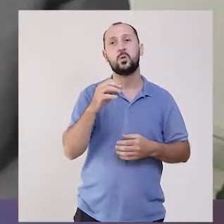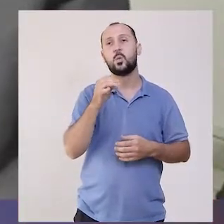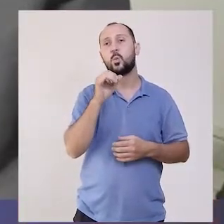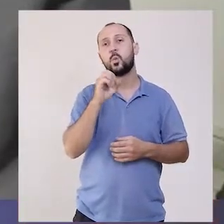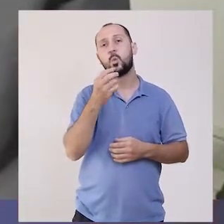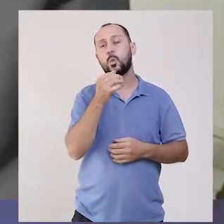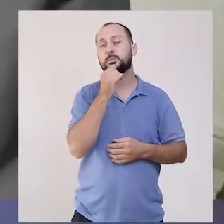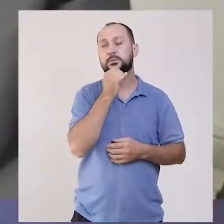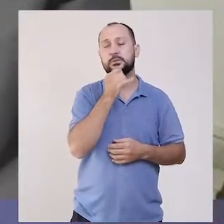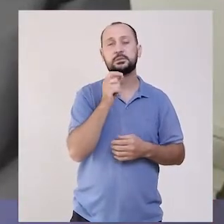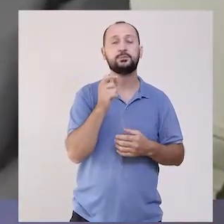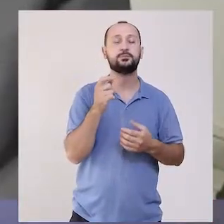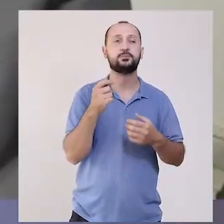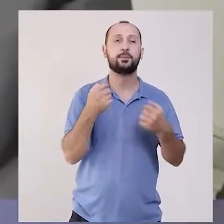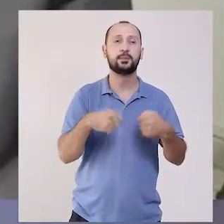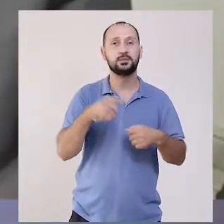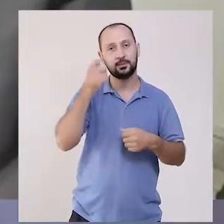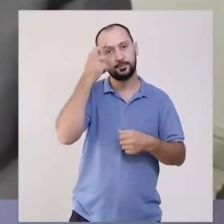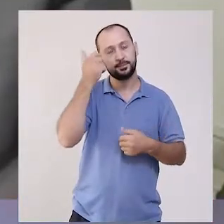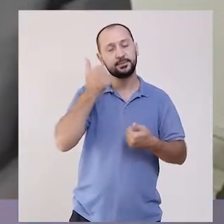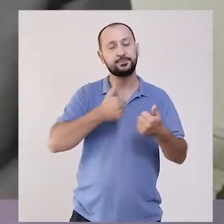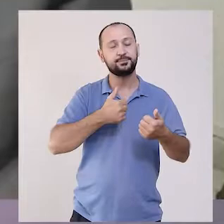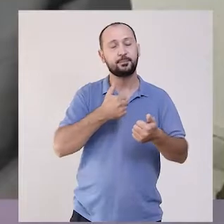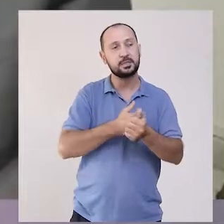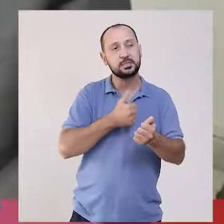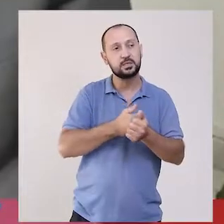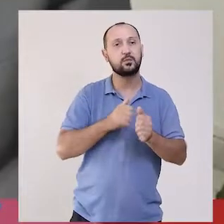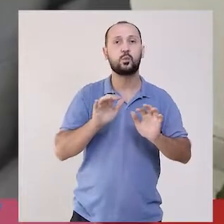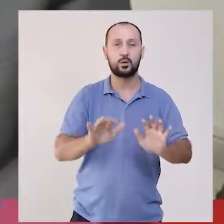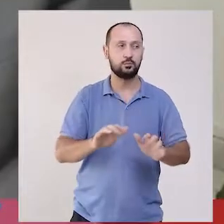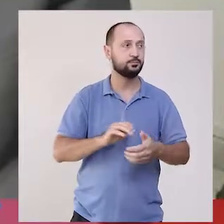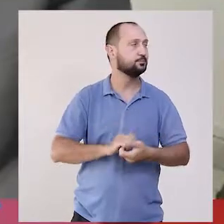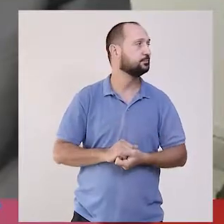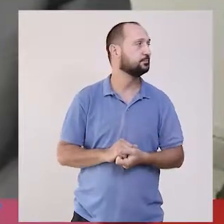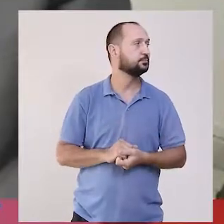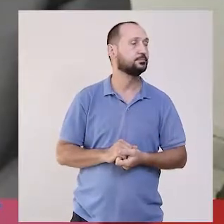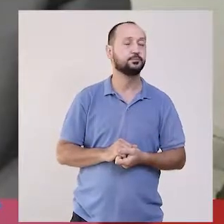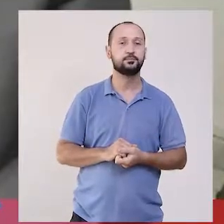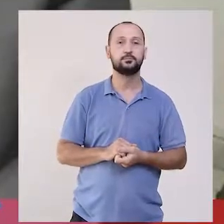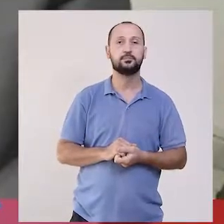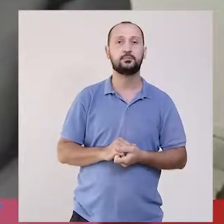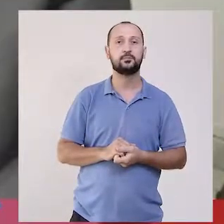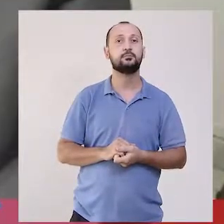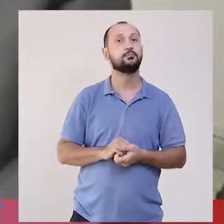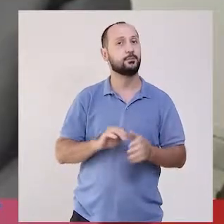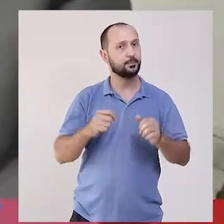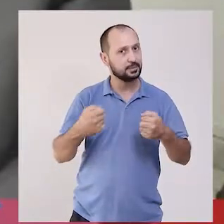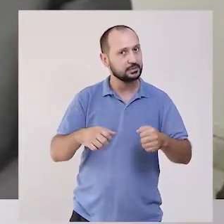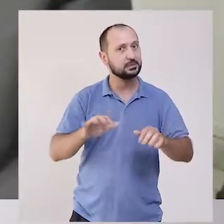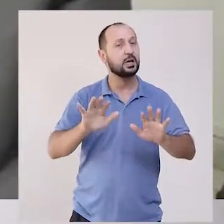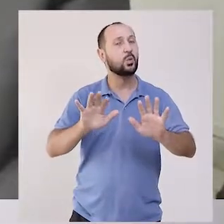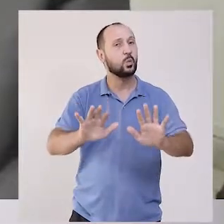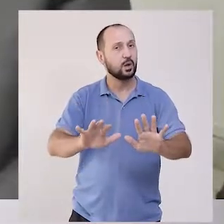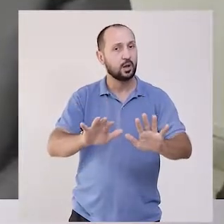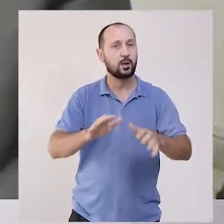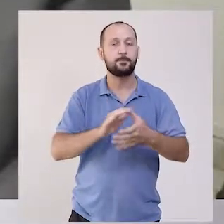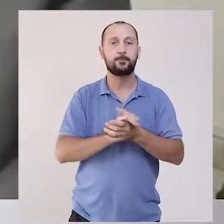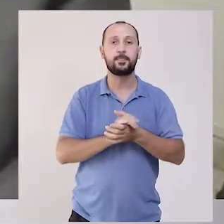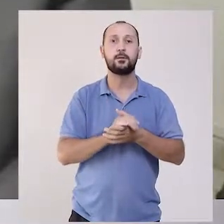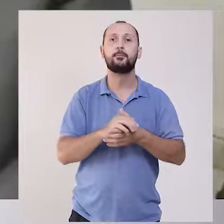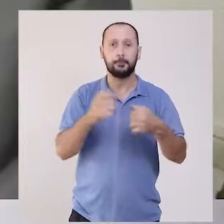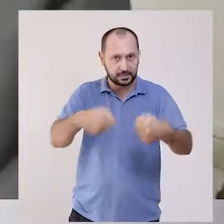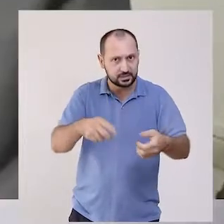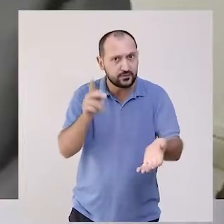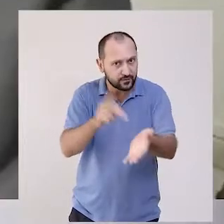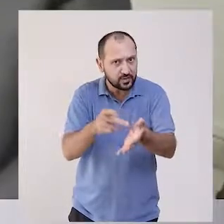ou ainda precisamos pensar nisso com cautela? Temos que pensar com cautela. Nós temos